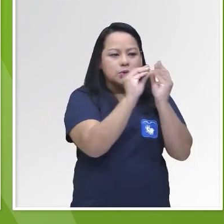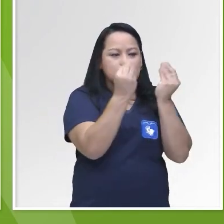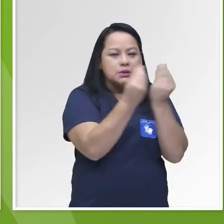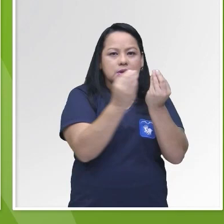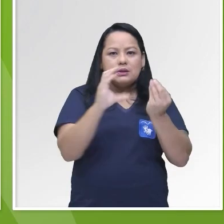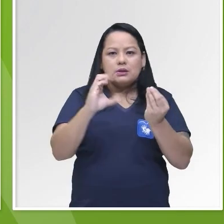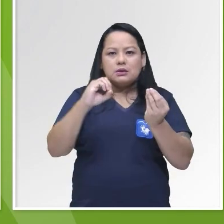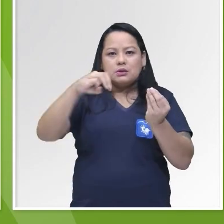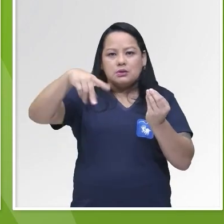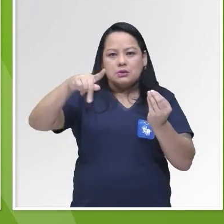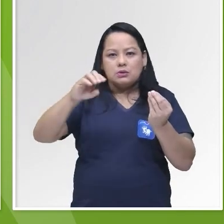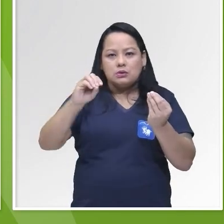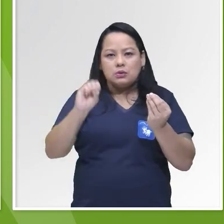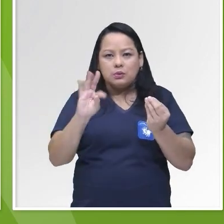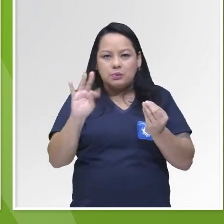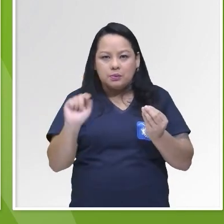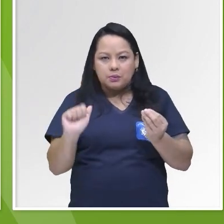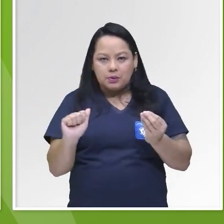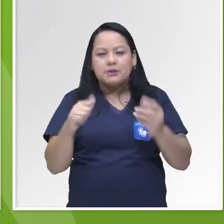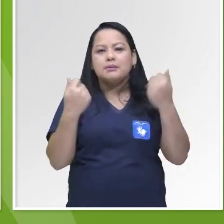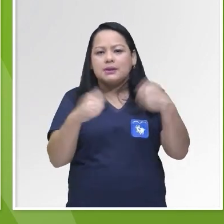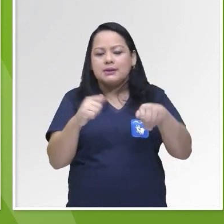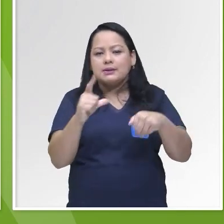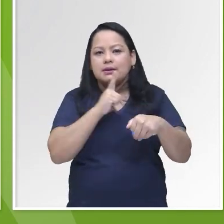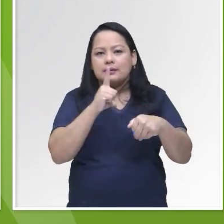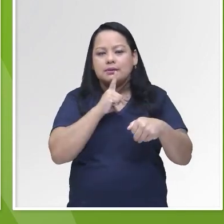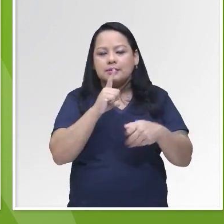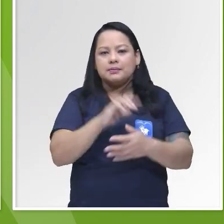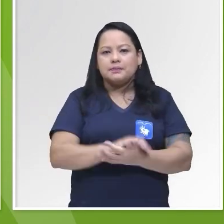O que mais? Alguém colocou mais alguma coisa?